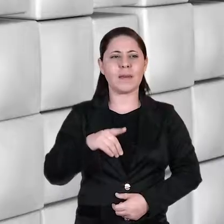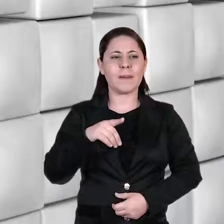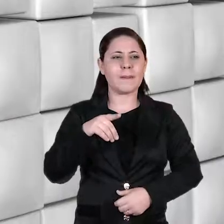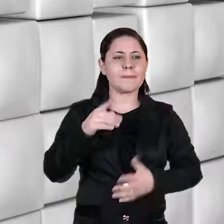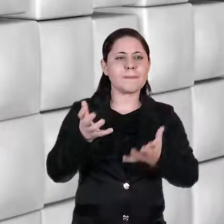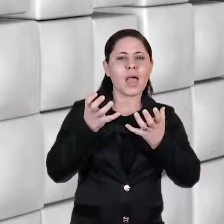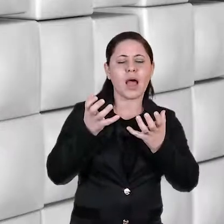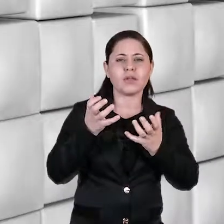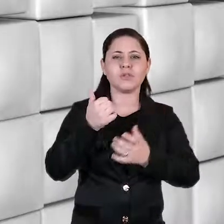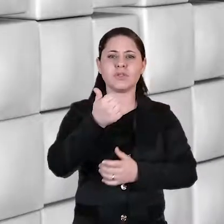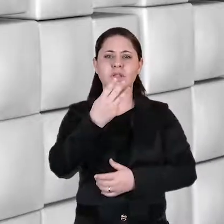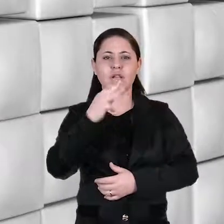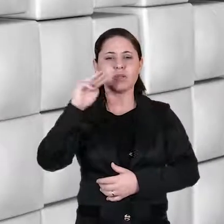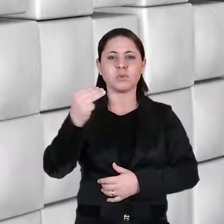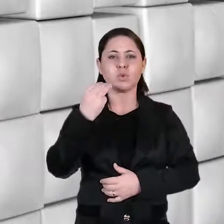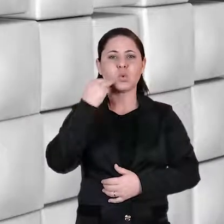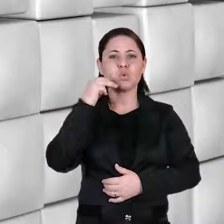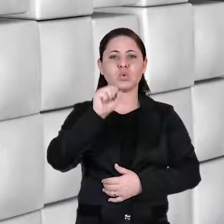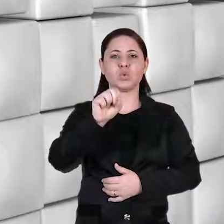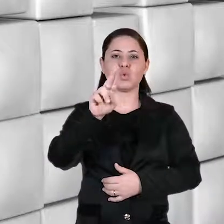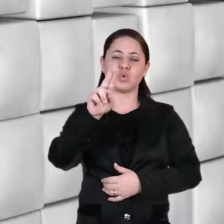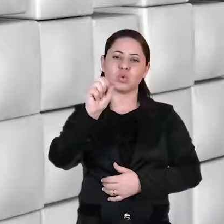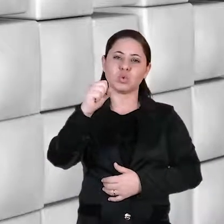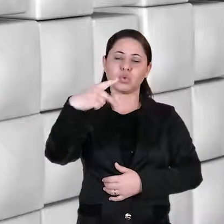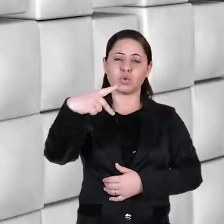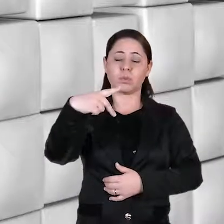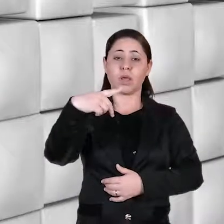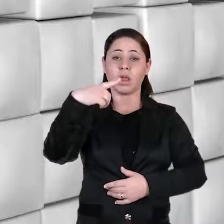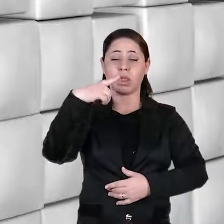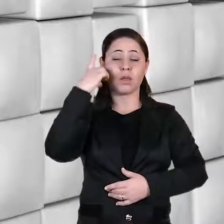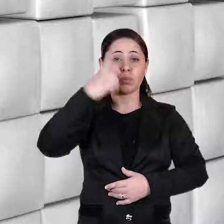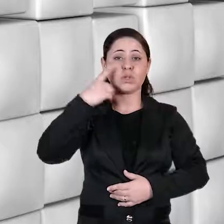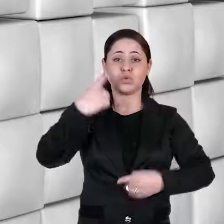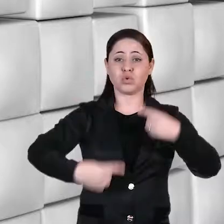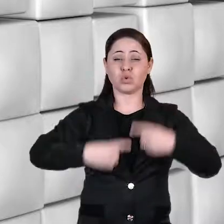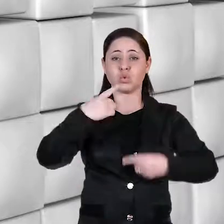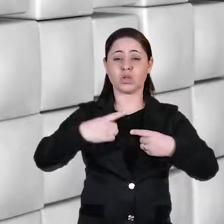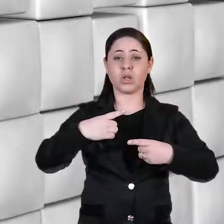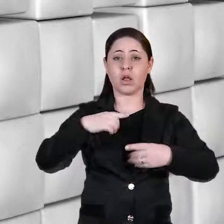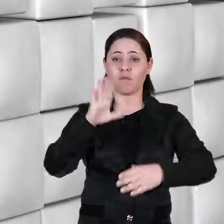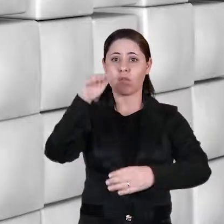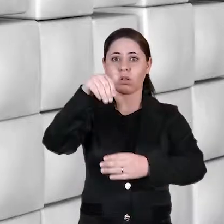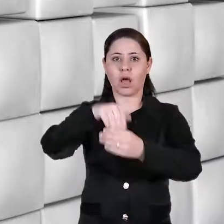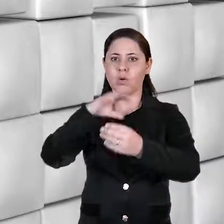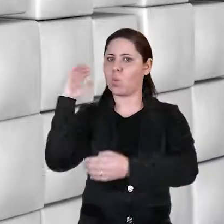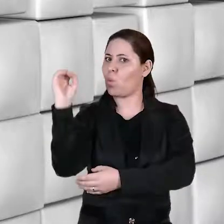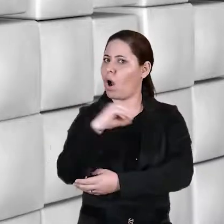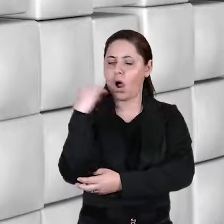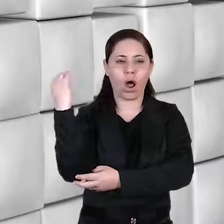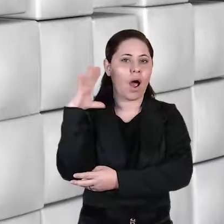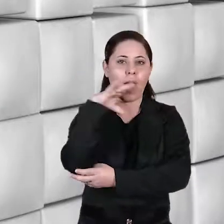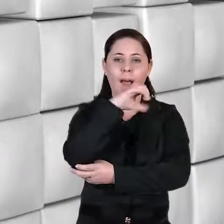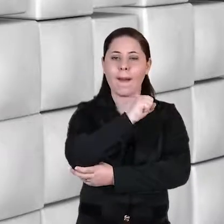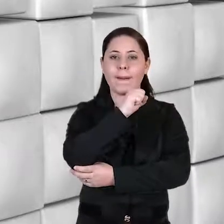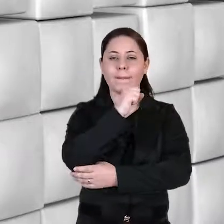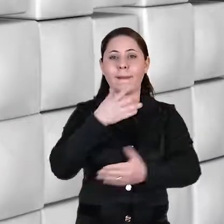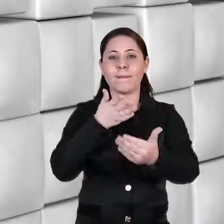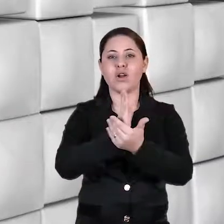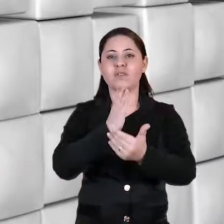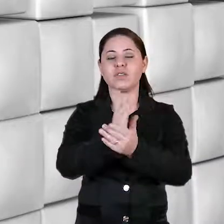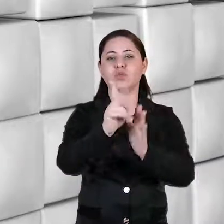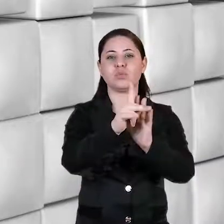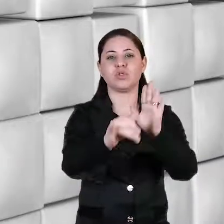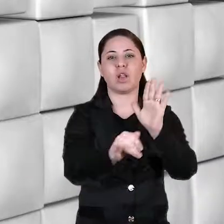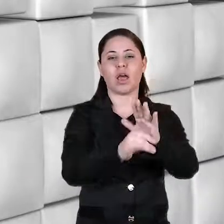Em busca de 13 milhões de reais do SUSP, deputados debateram e votaram em regime de urgência a aprovação